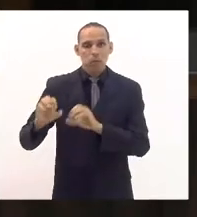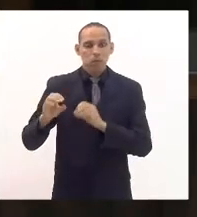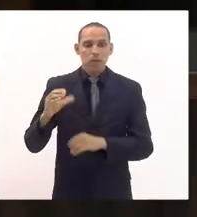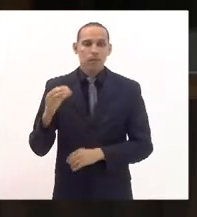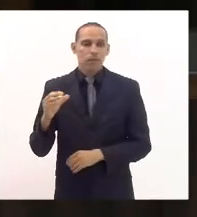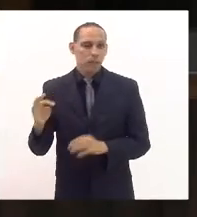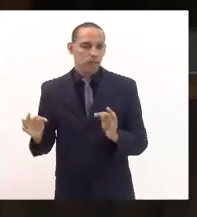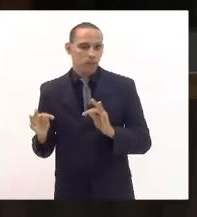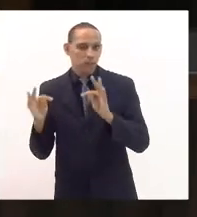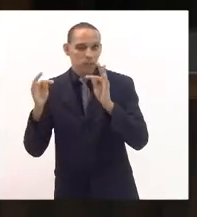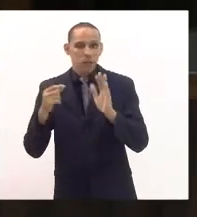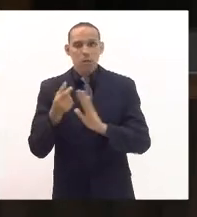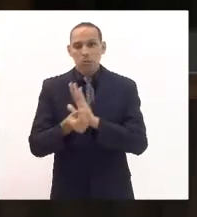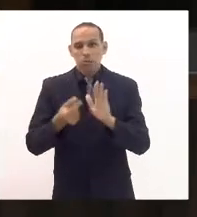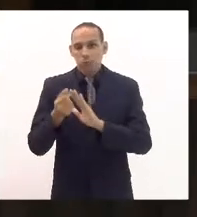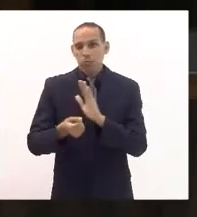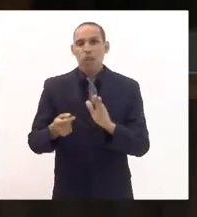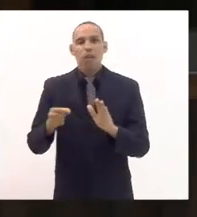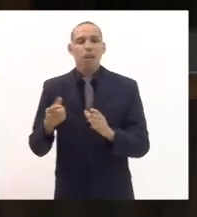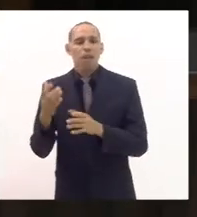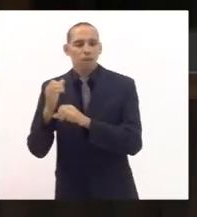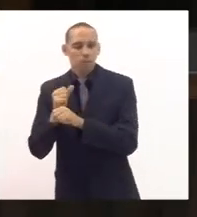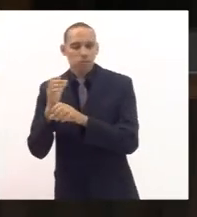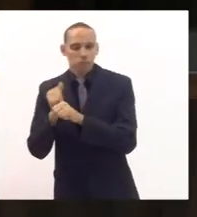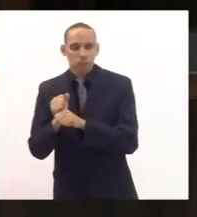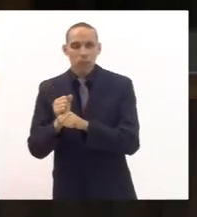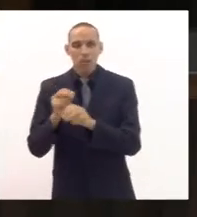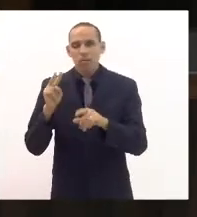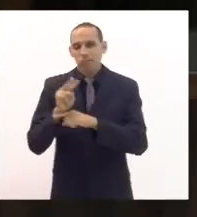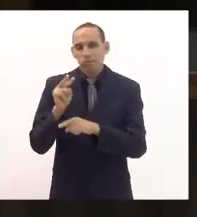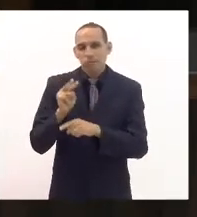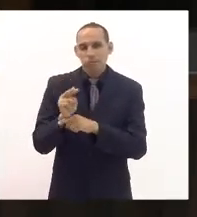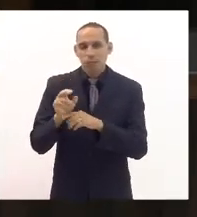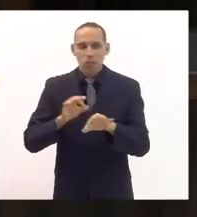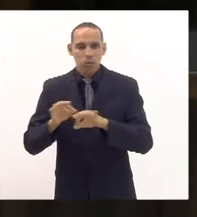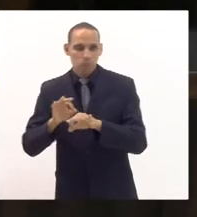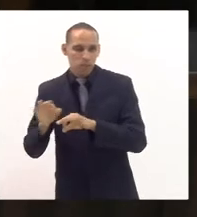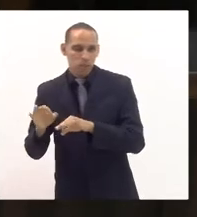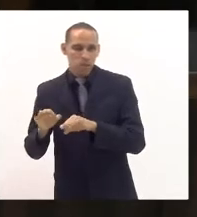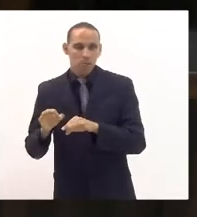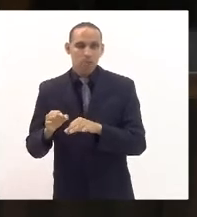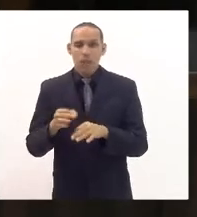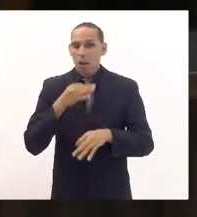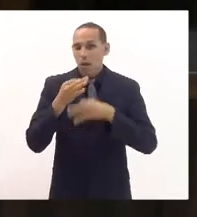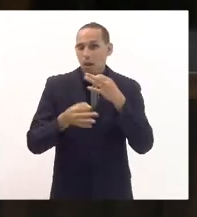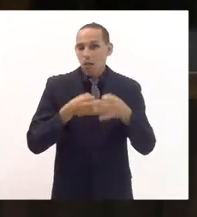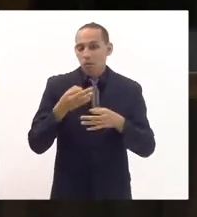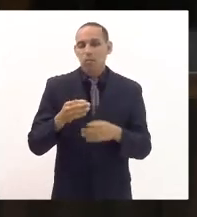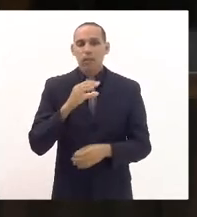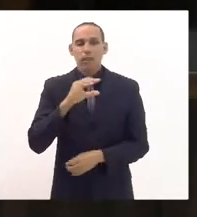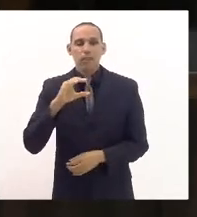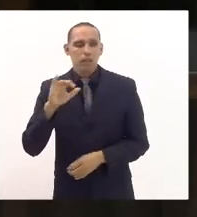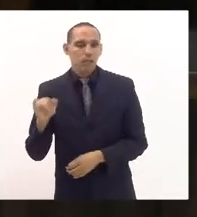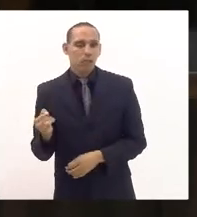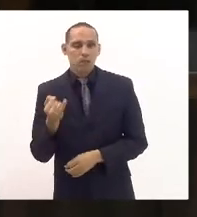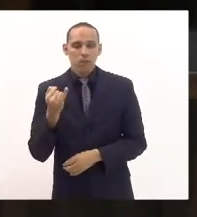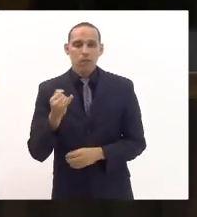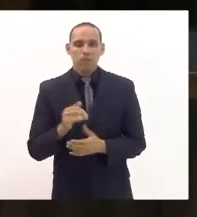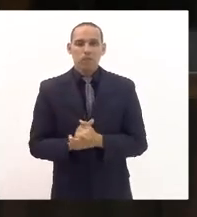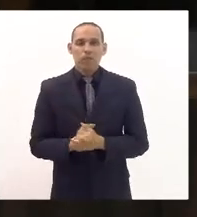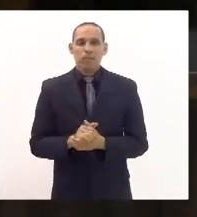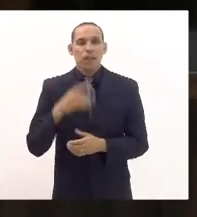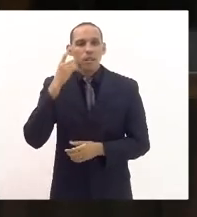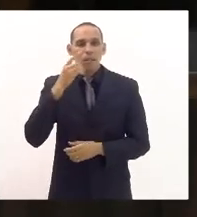Ciência e Tecnologia e de orçamento Finanças fiscalização financeira e controle frame de parecer pela comissão de Constituição Justiça